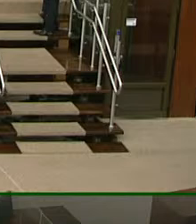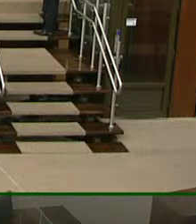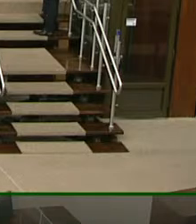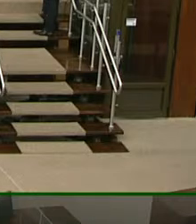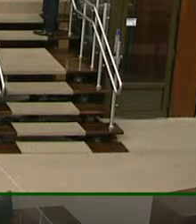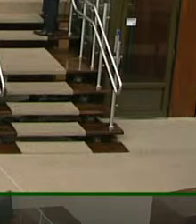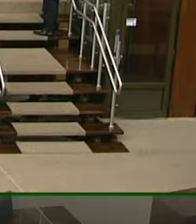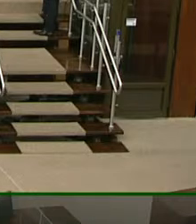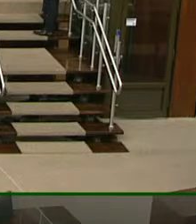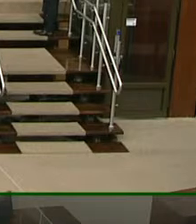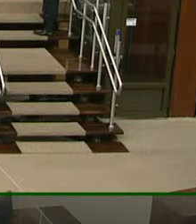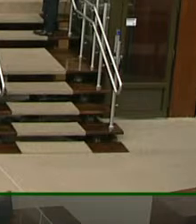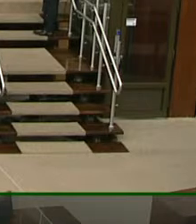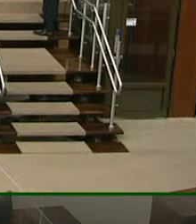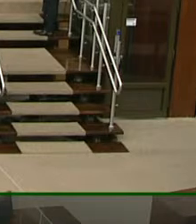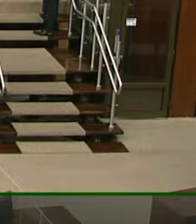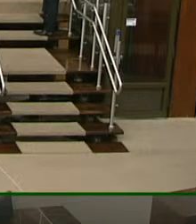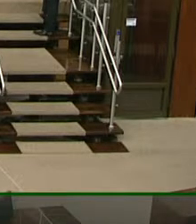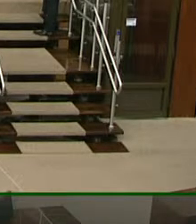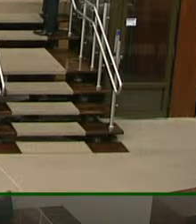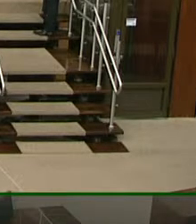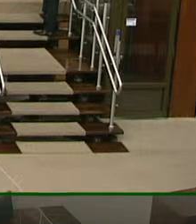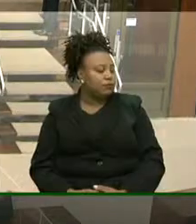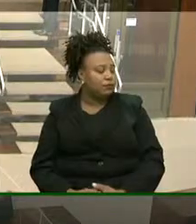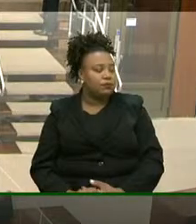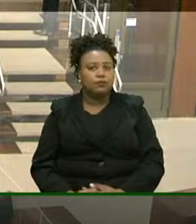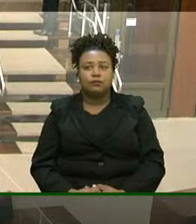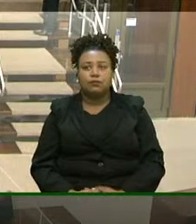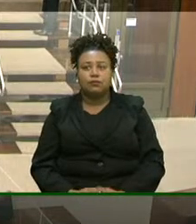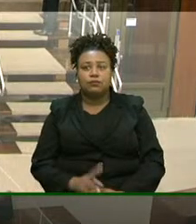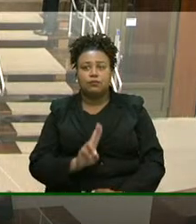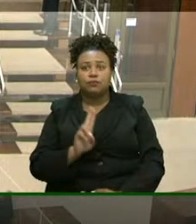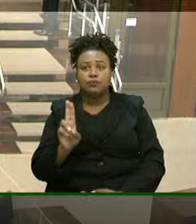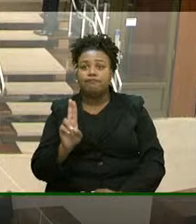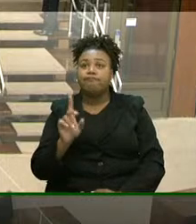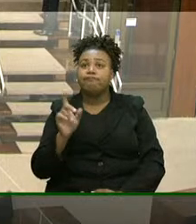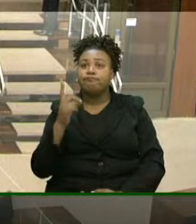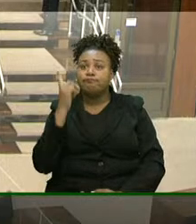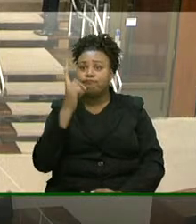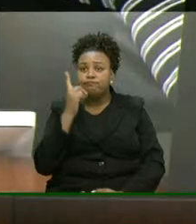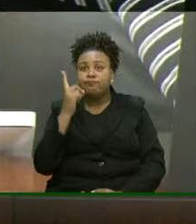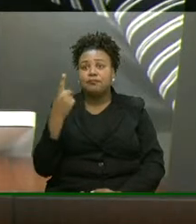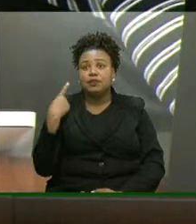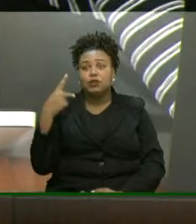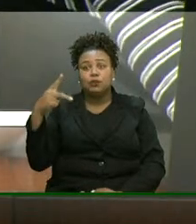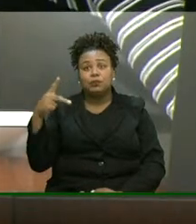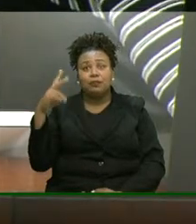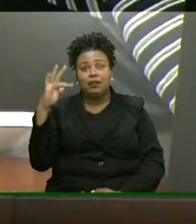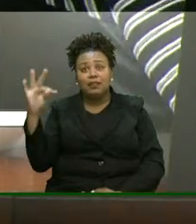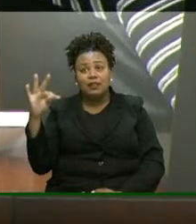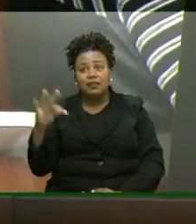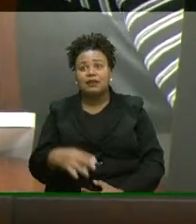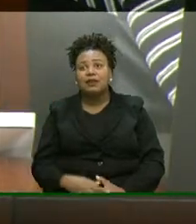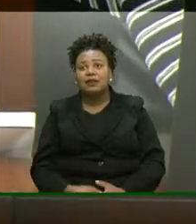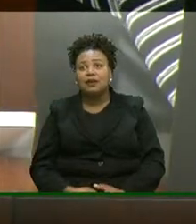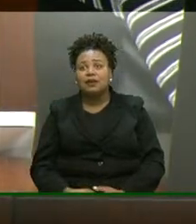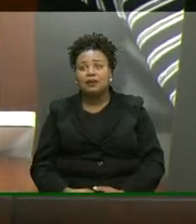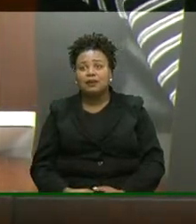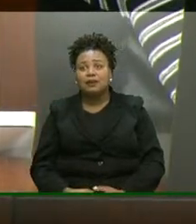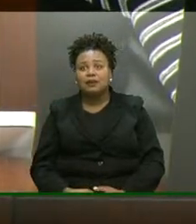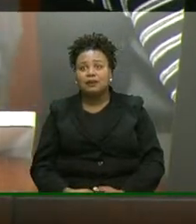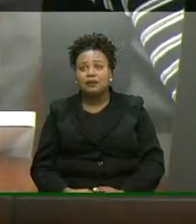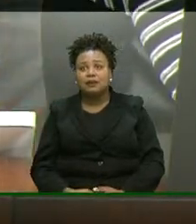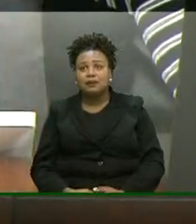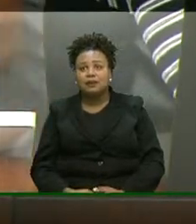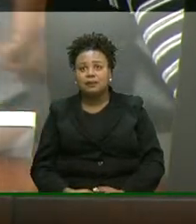Coleto os votos nominalmente, aliás, as presenças nominalmente dos senhores deputados, bancada do Partido dos Trabalhadores. Vou abrir o sistema para mim